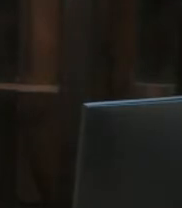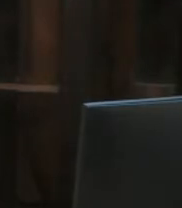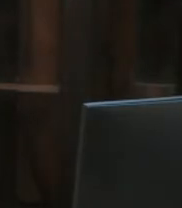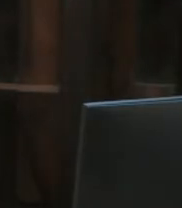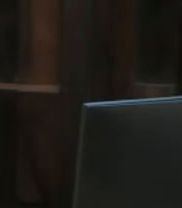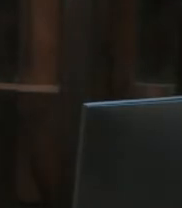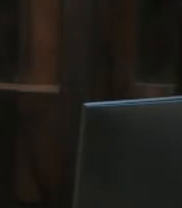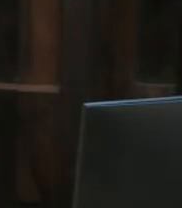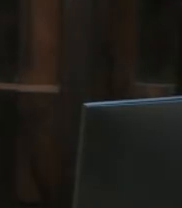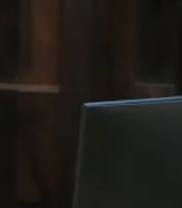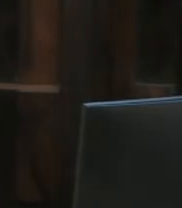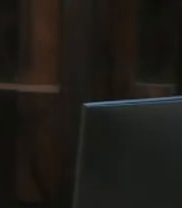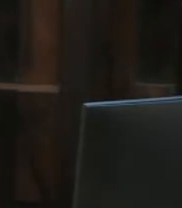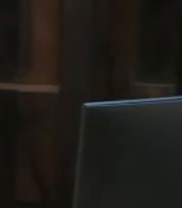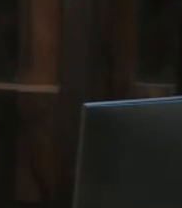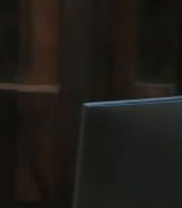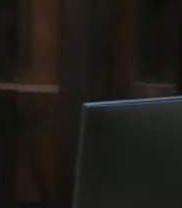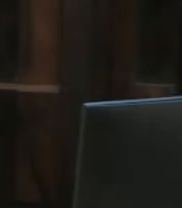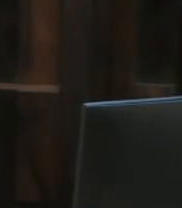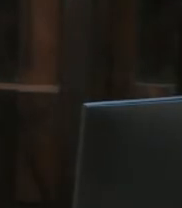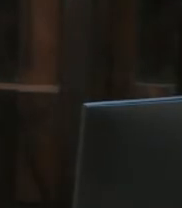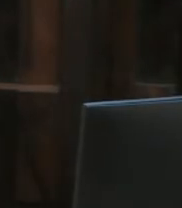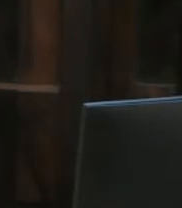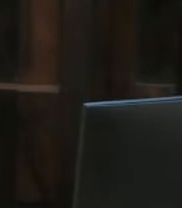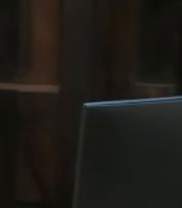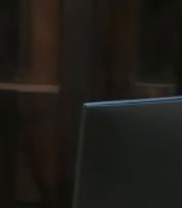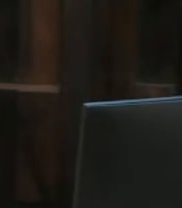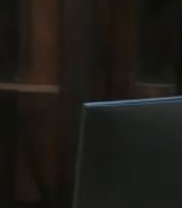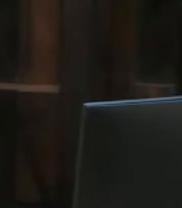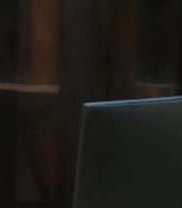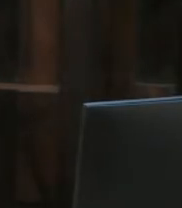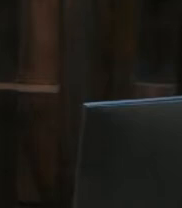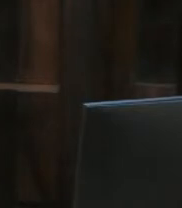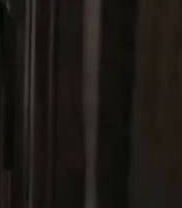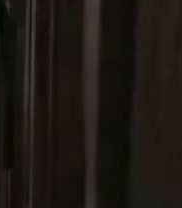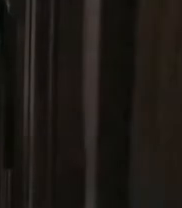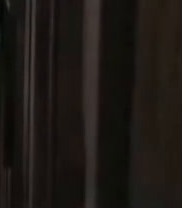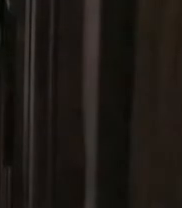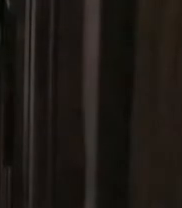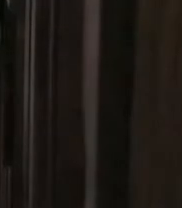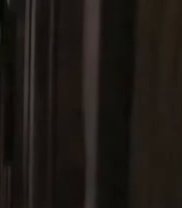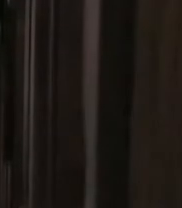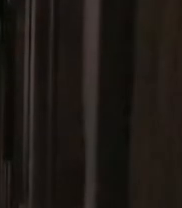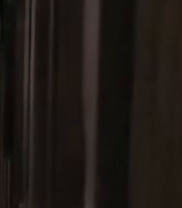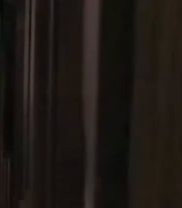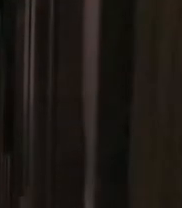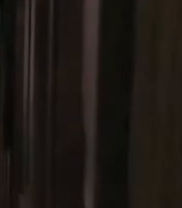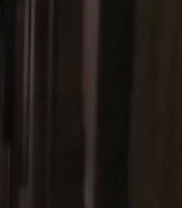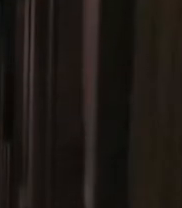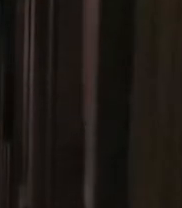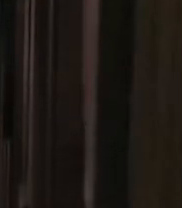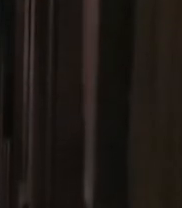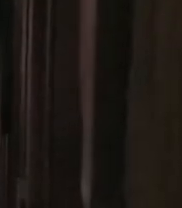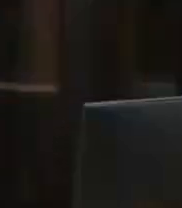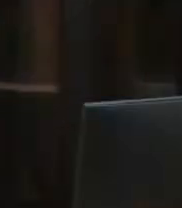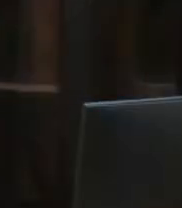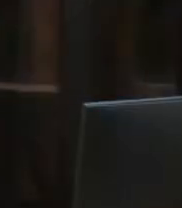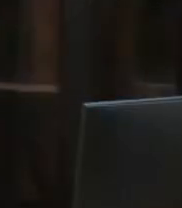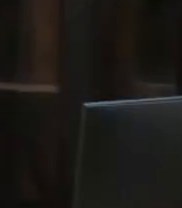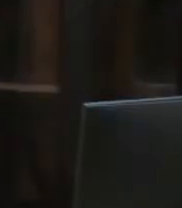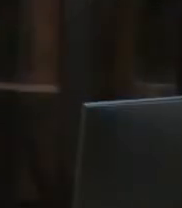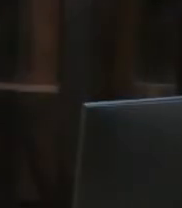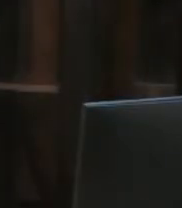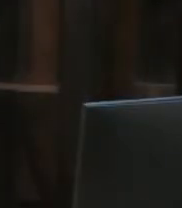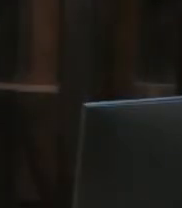mesa o e peço a todos a todas EA todos que ficamos em posição de respeito